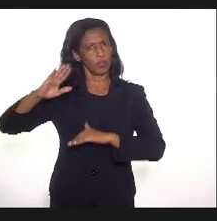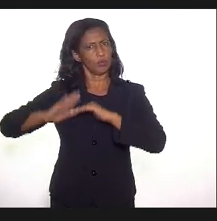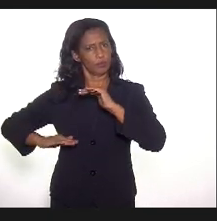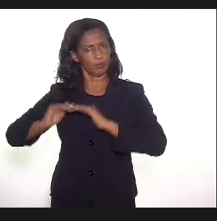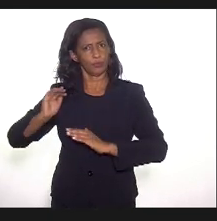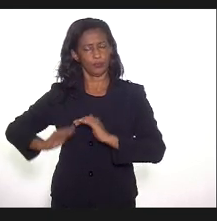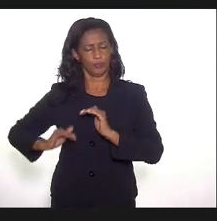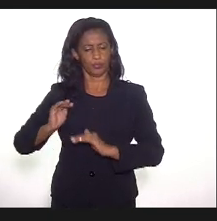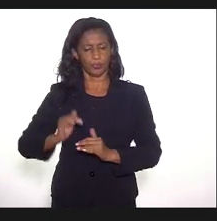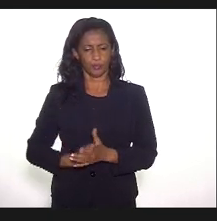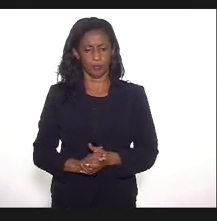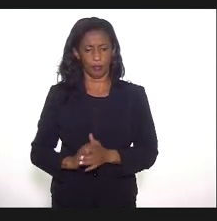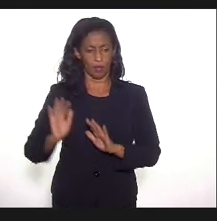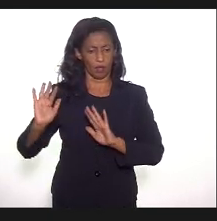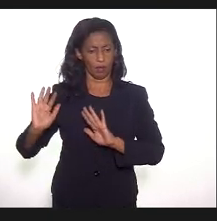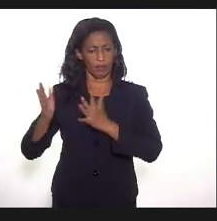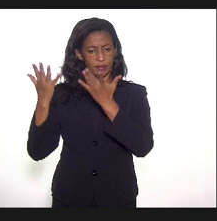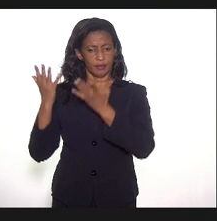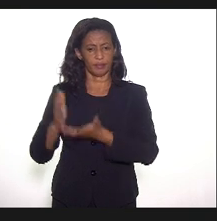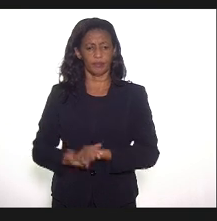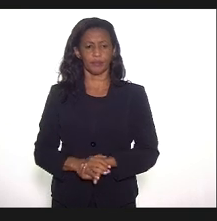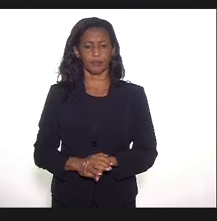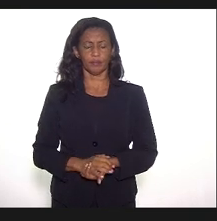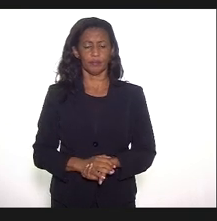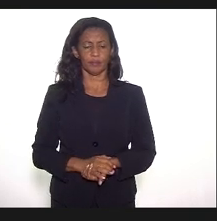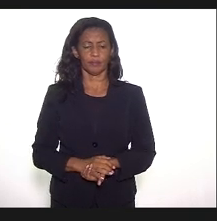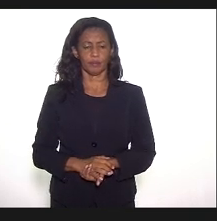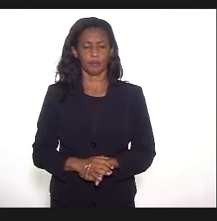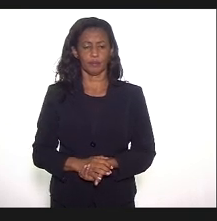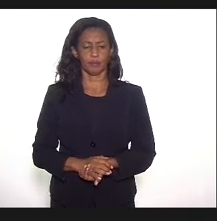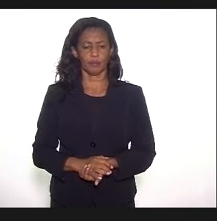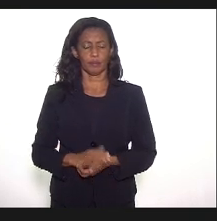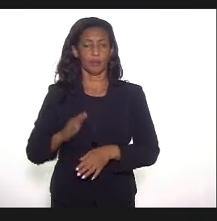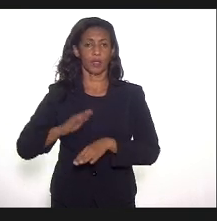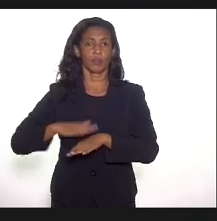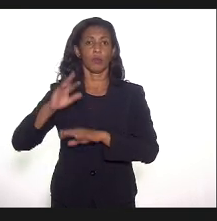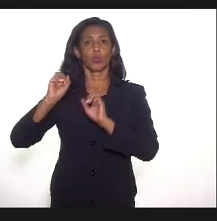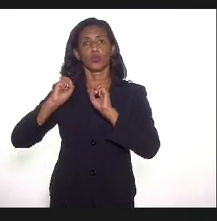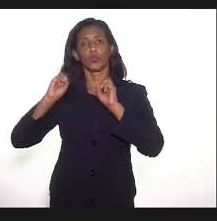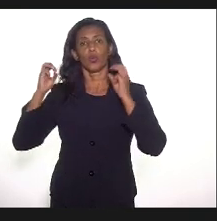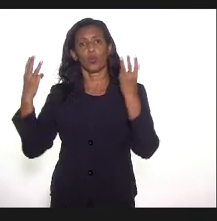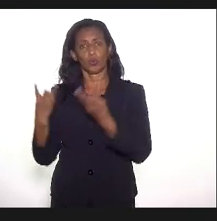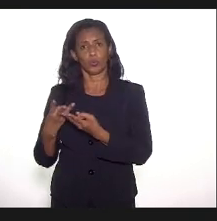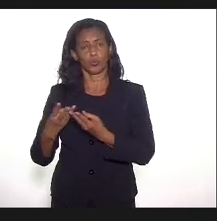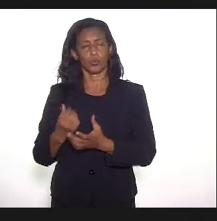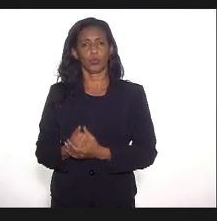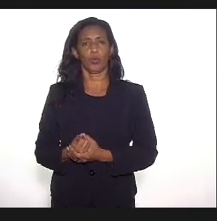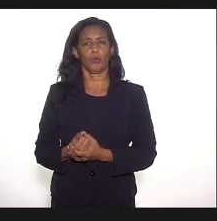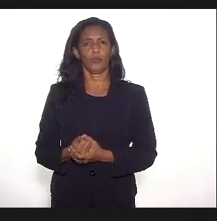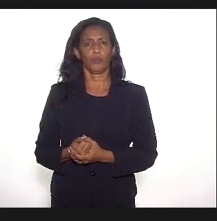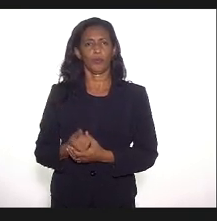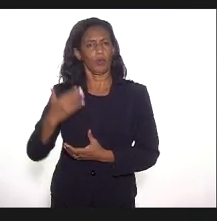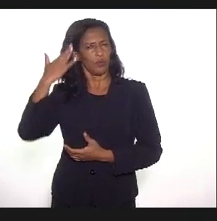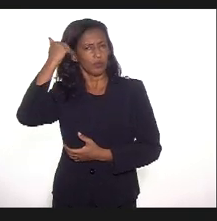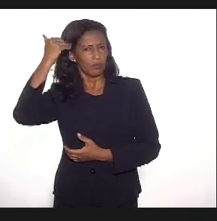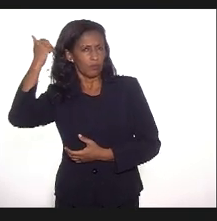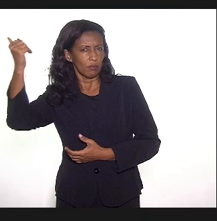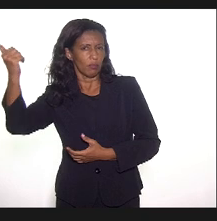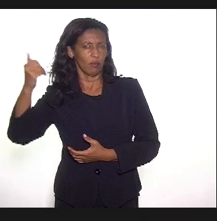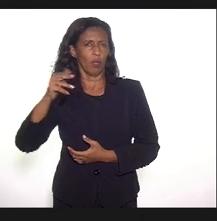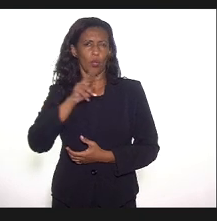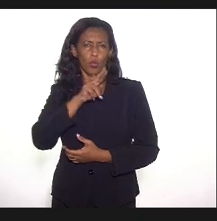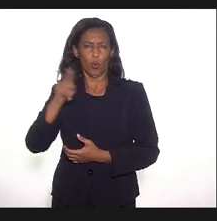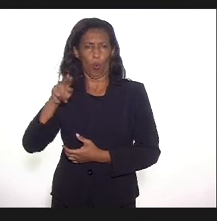lá. Uma festa que pegou os maiores shows dos artistas de